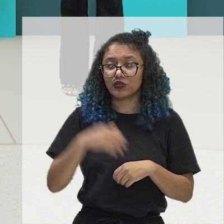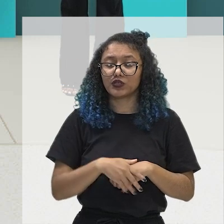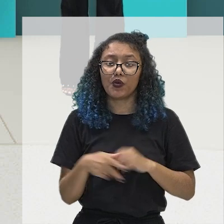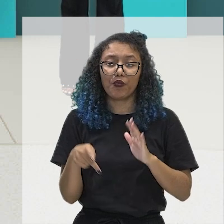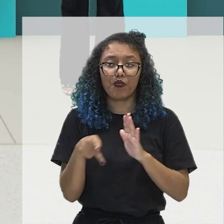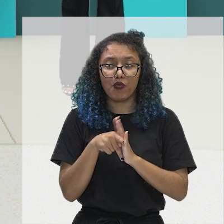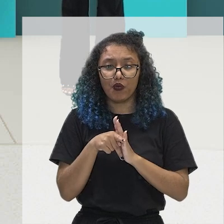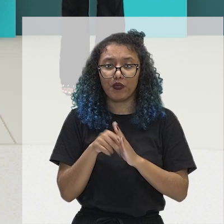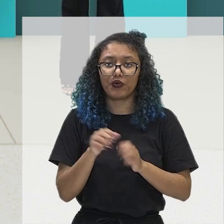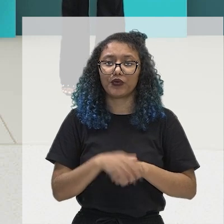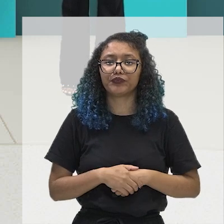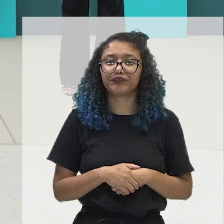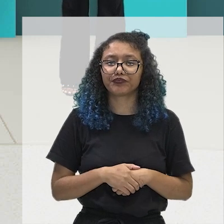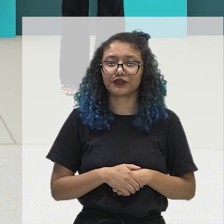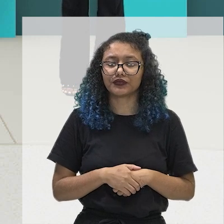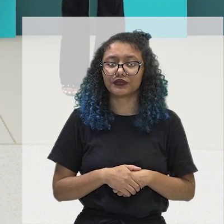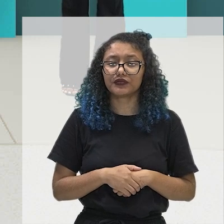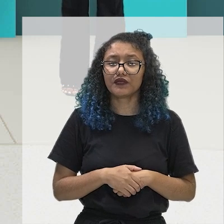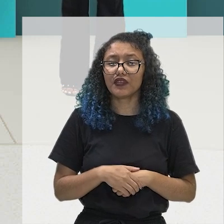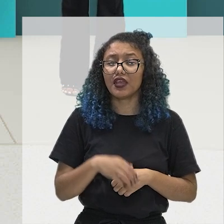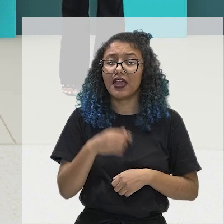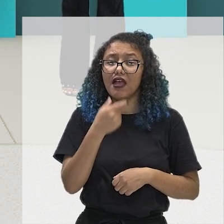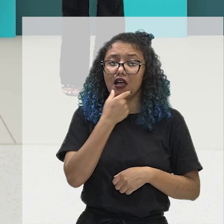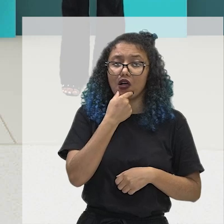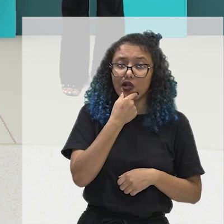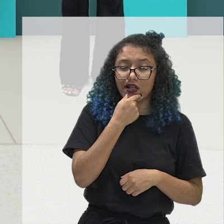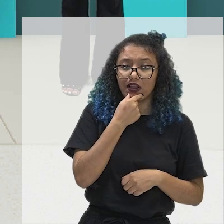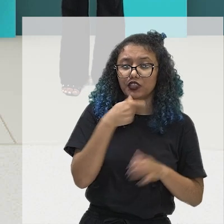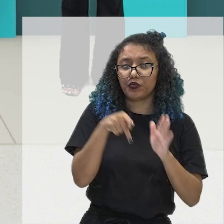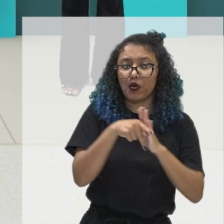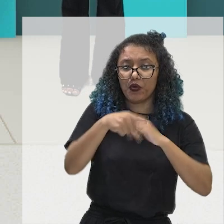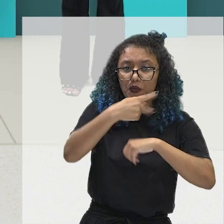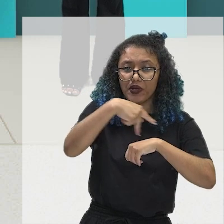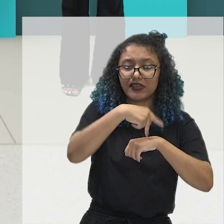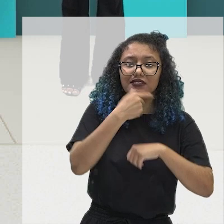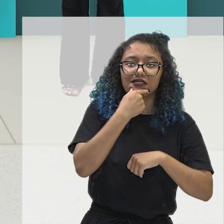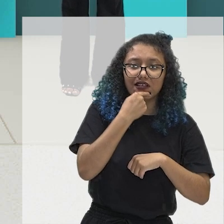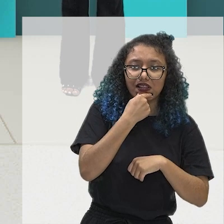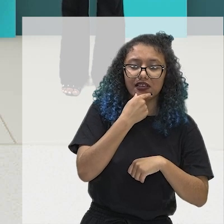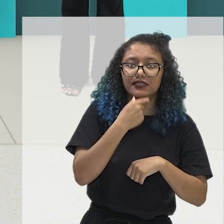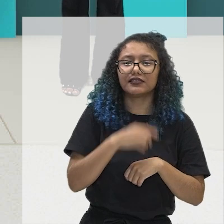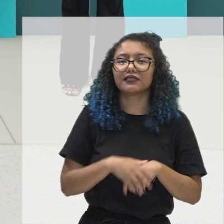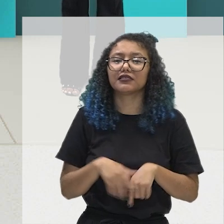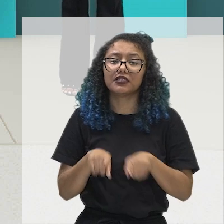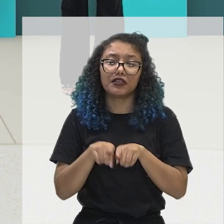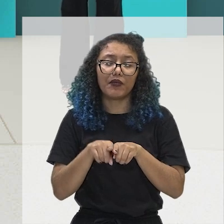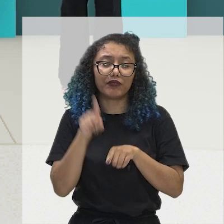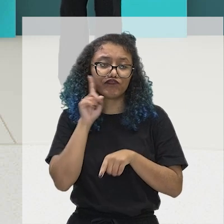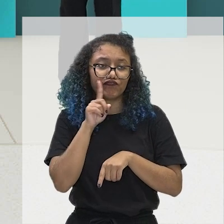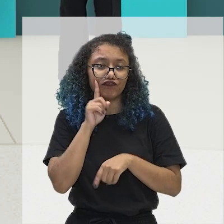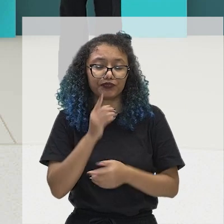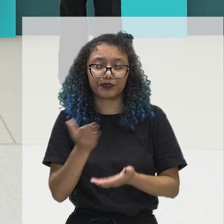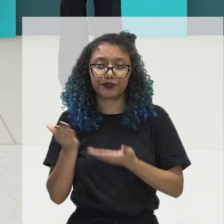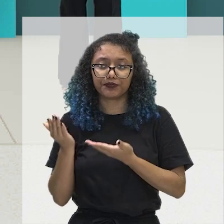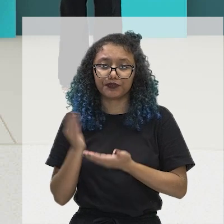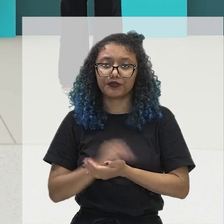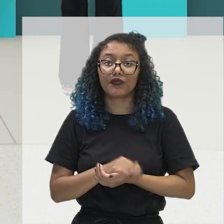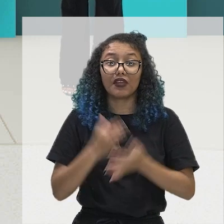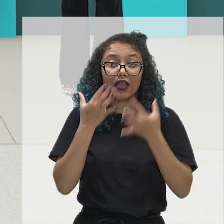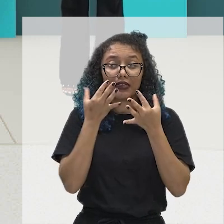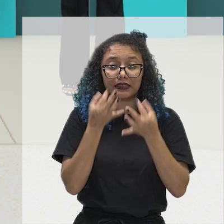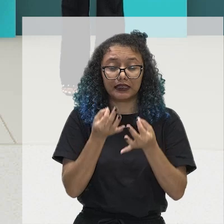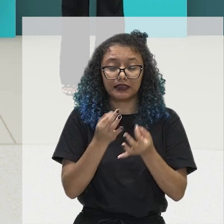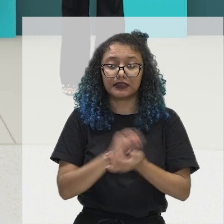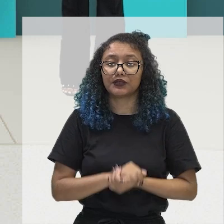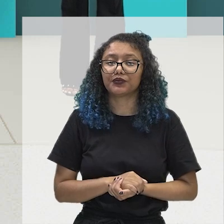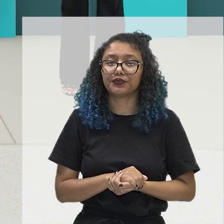o inglês britânico e americano. Nós temos aqui as duas bandeiras, então eu quero que vocês prestem bastante atenção nisso